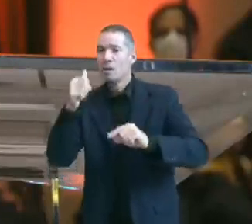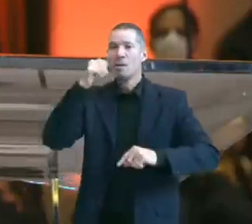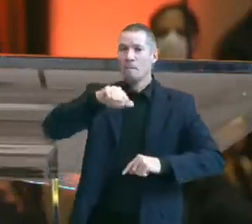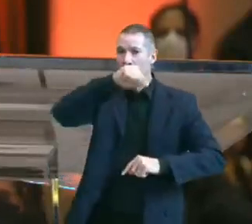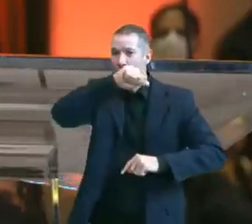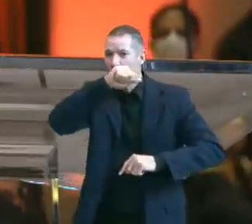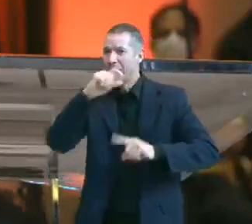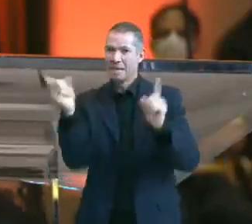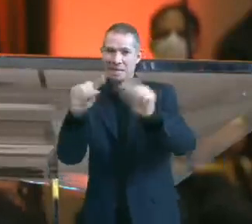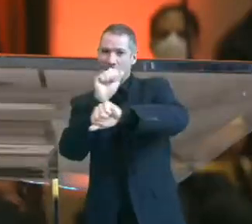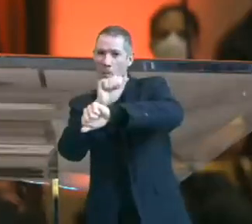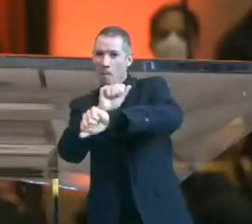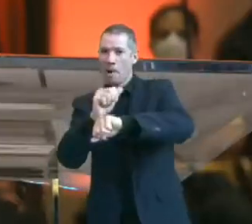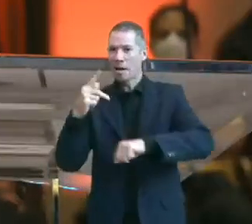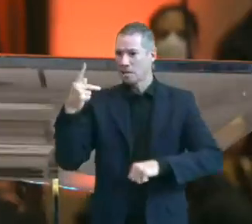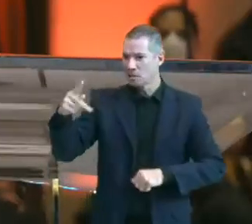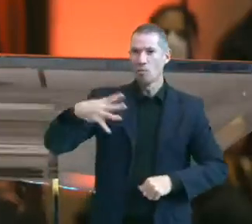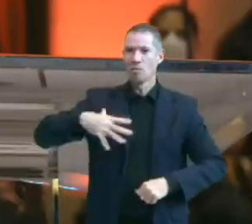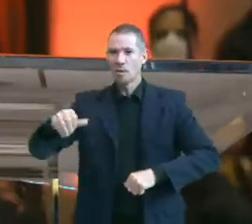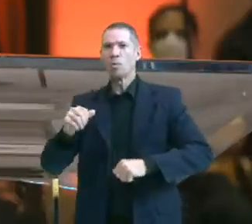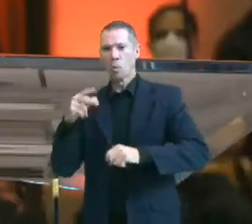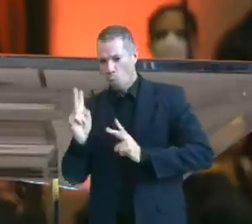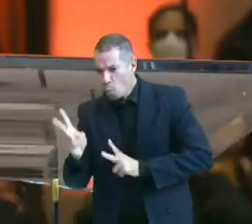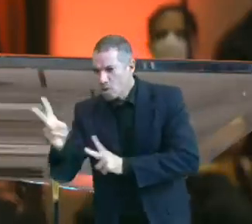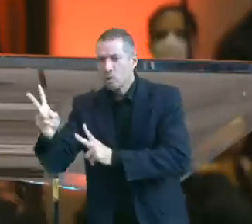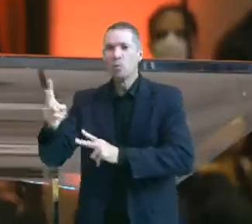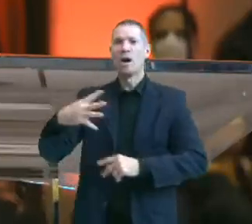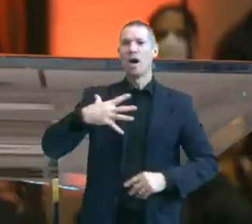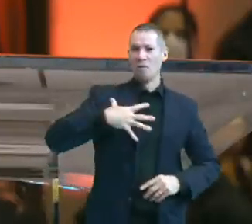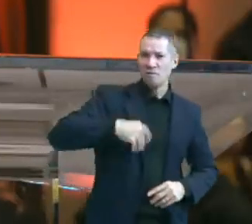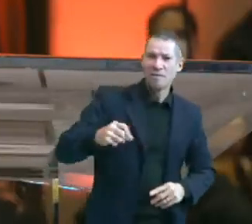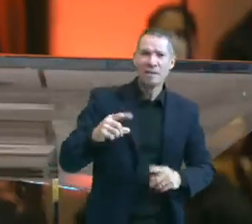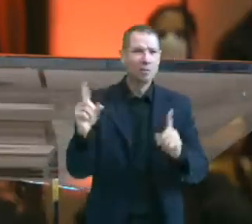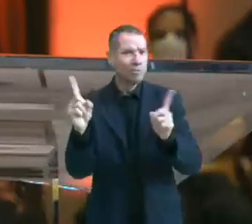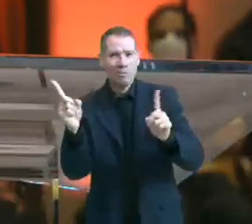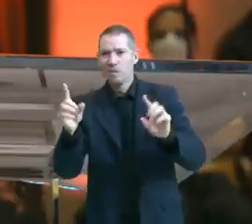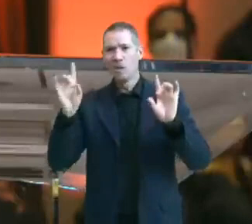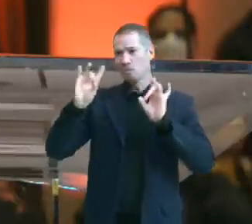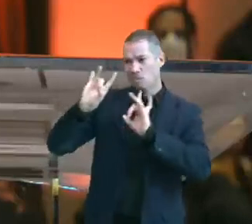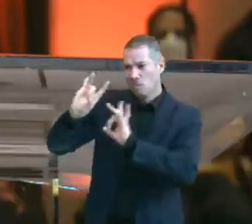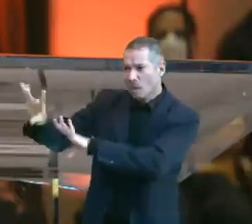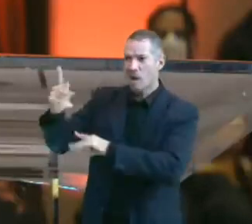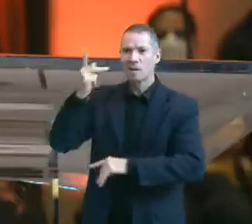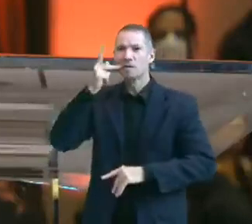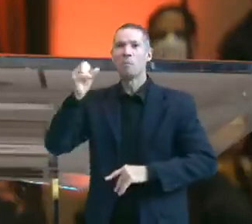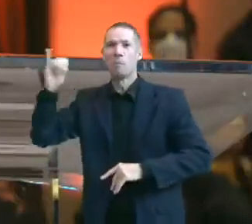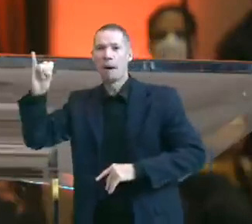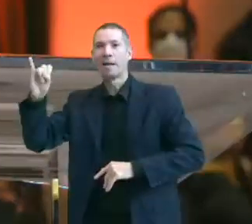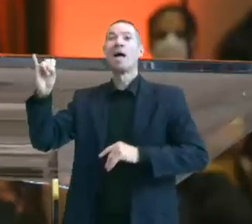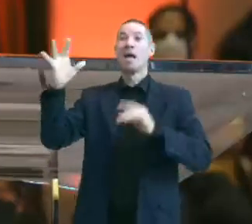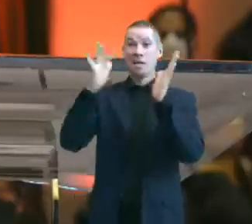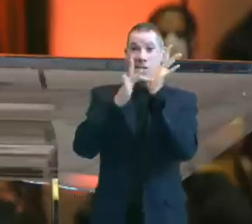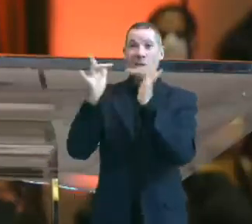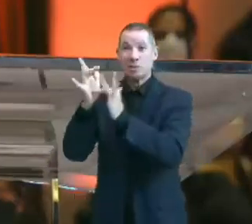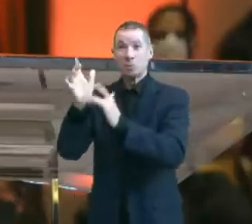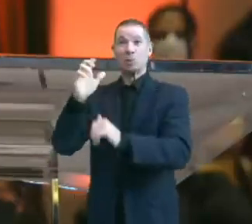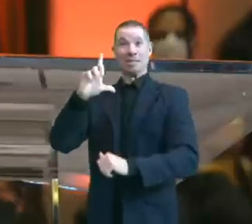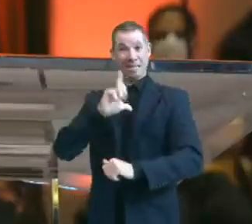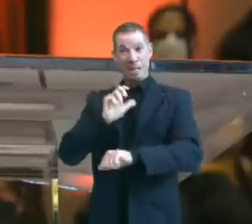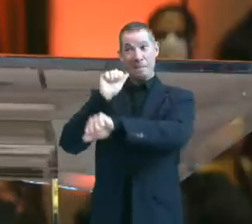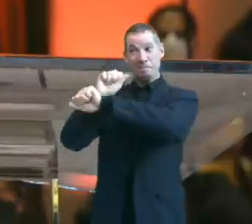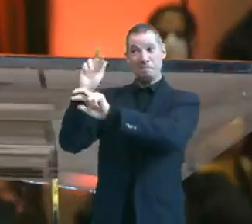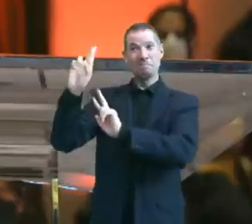não desista do seu filho. Filho, não desista do seu pai. Em Jesus há